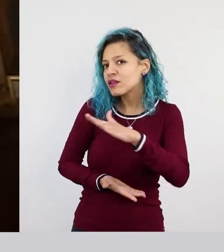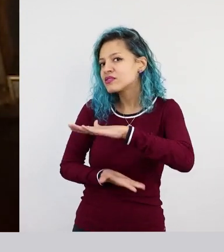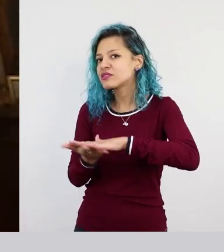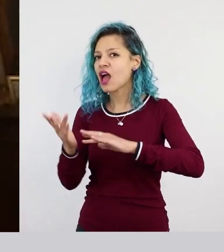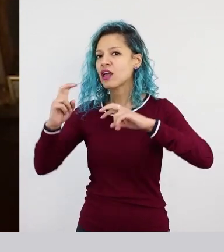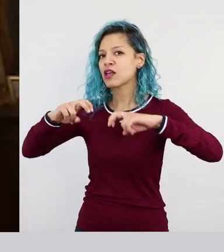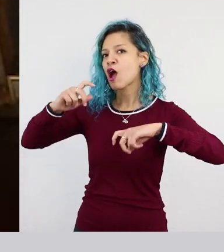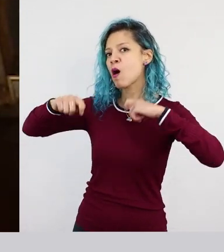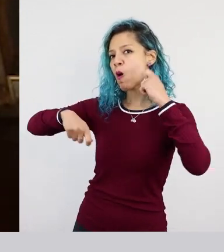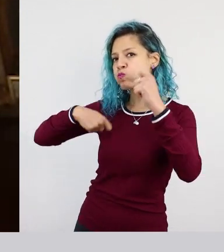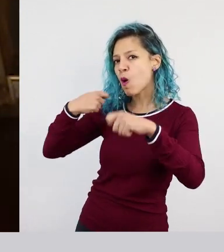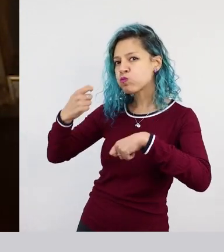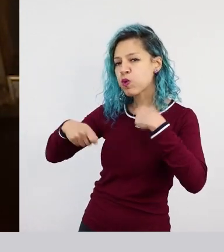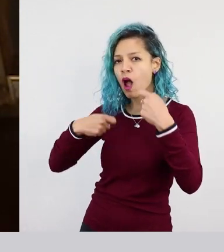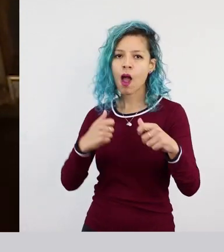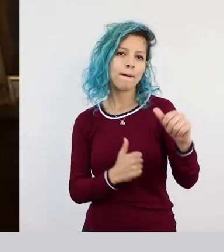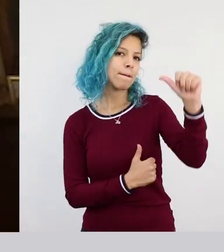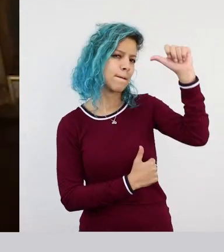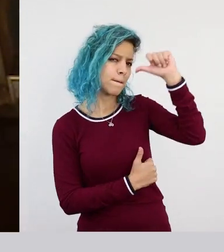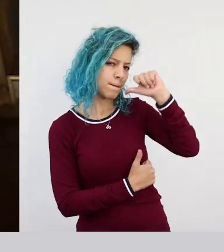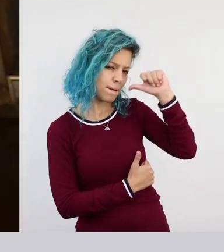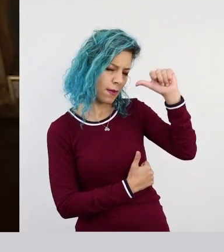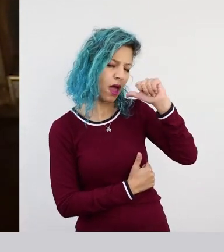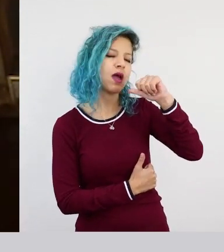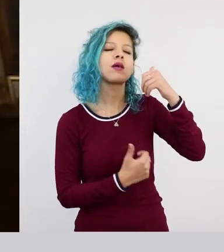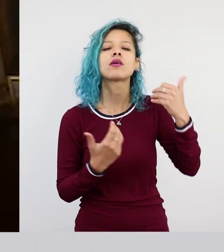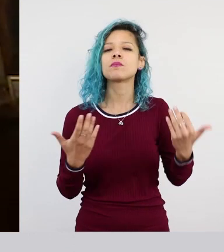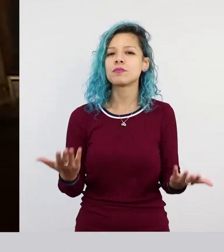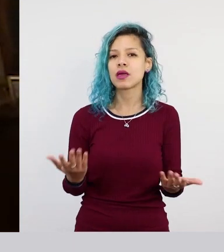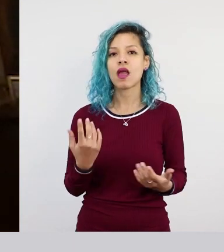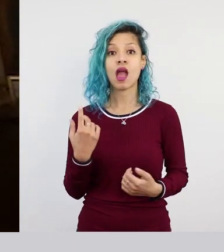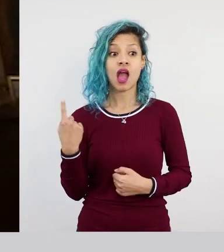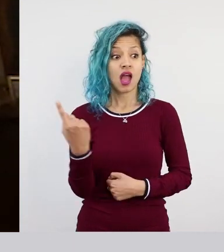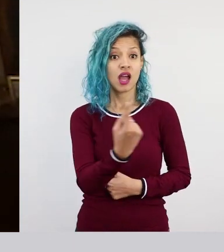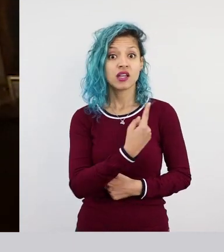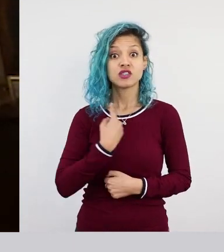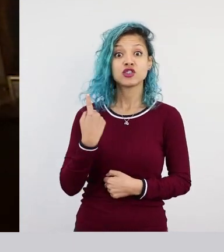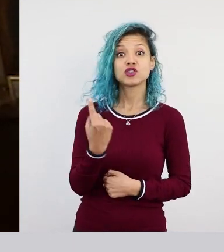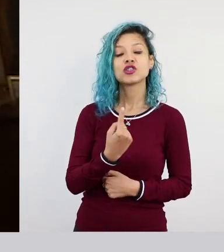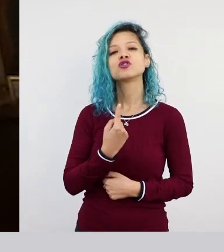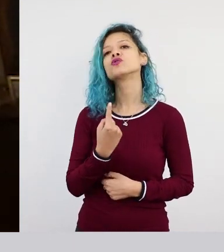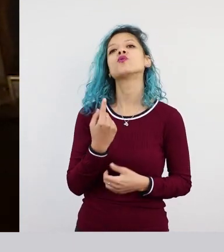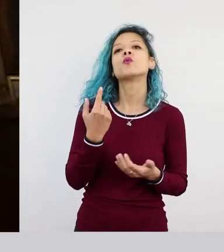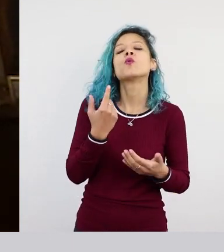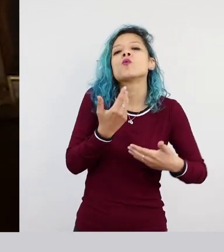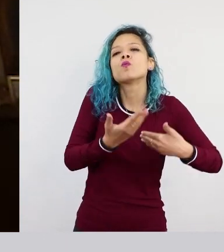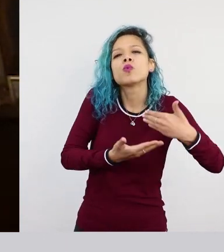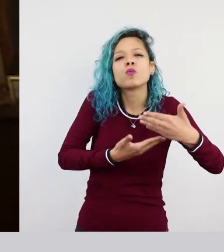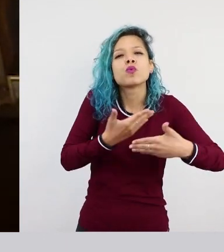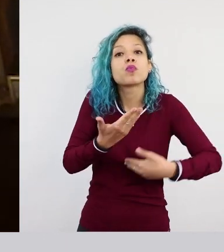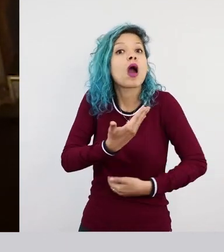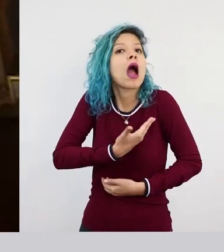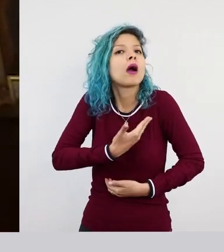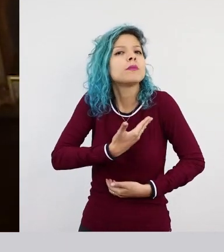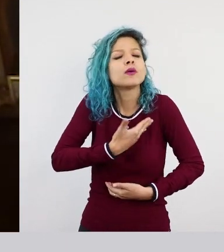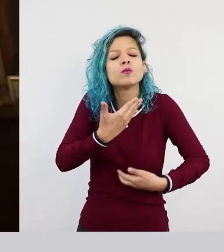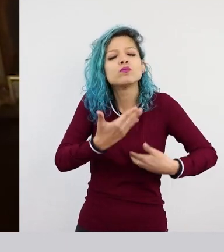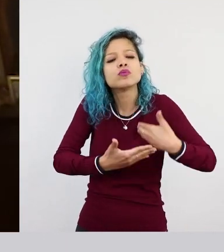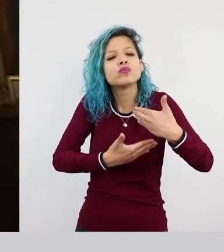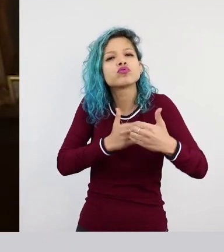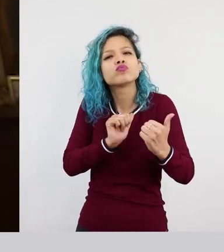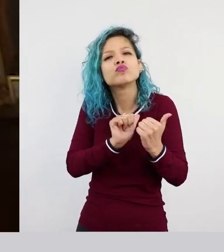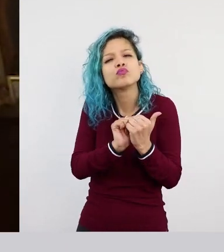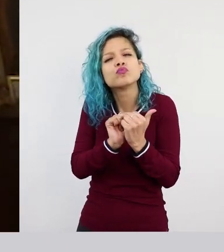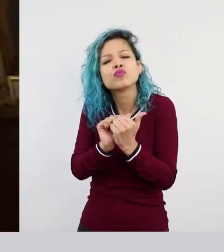para jantar, a gente saía para beber. E a gente acabou cultuando, cultivando